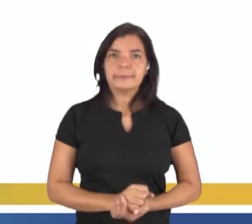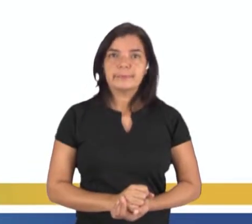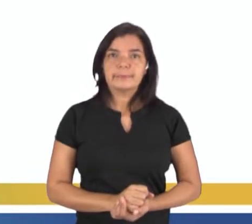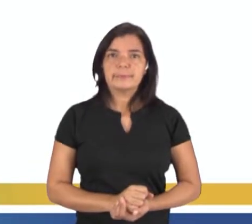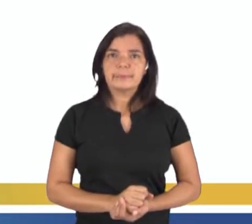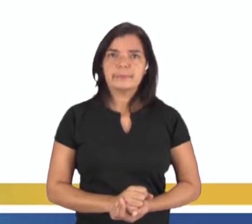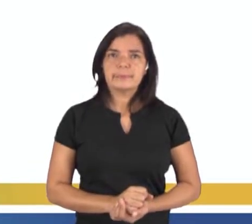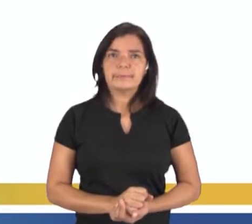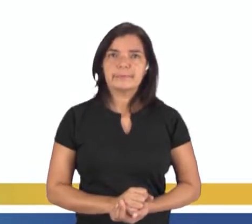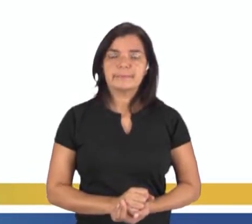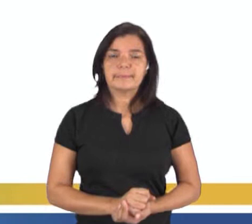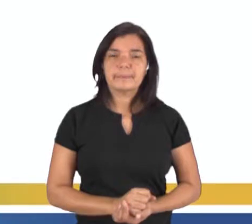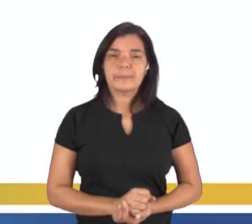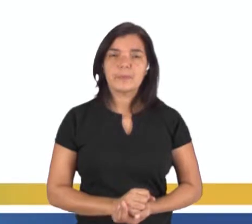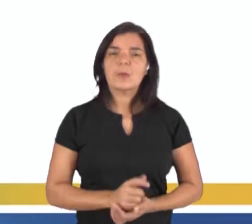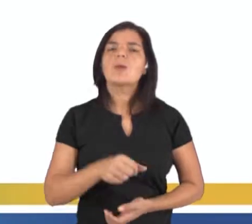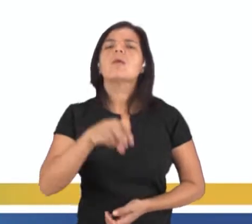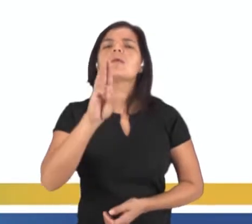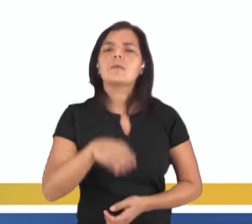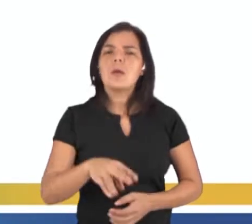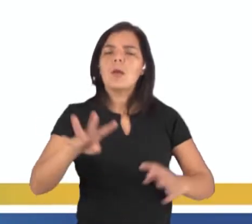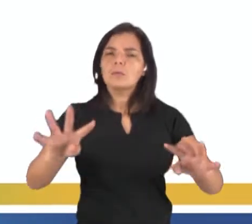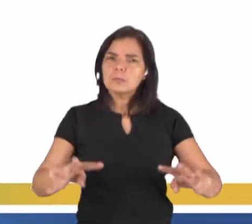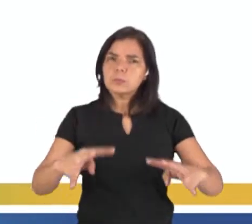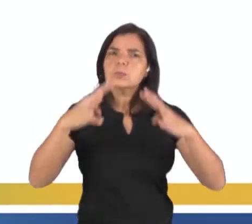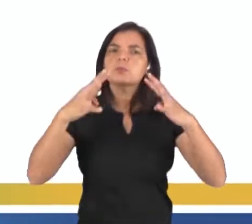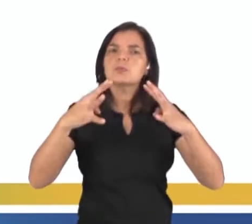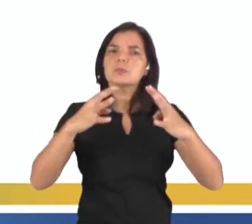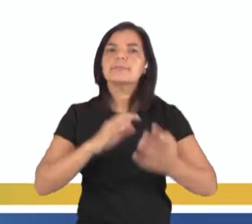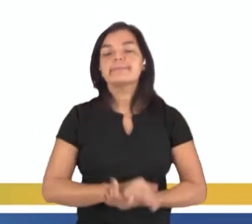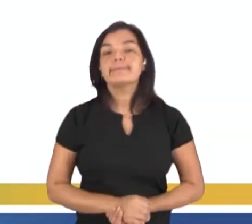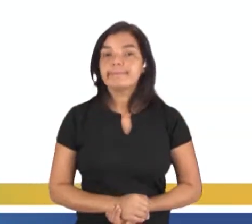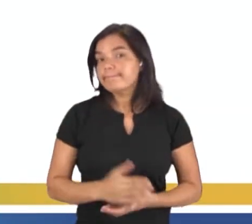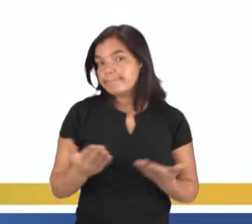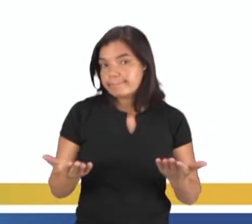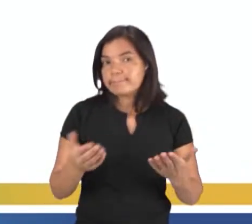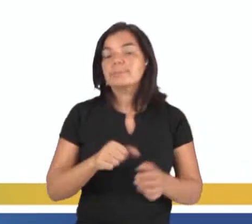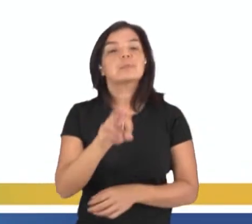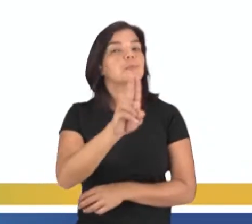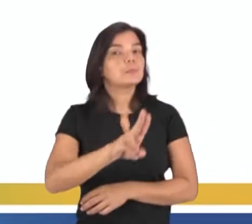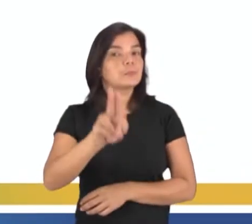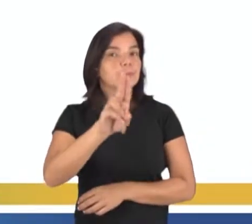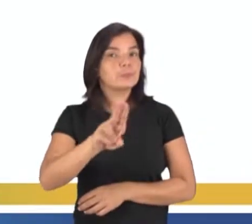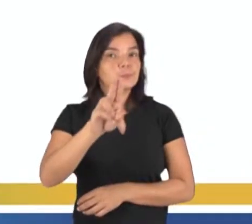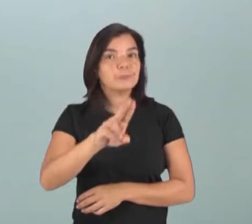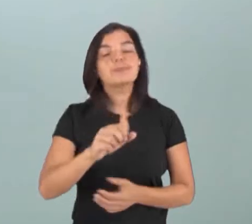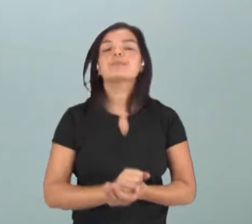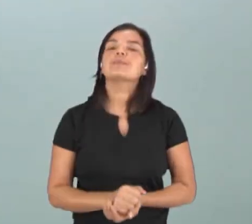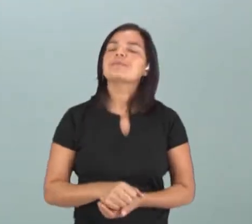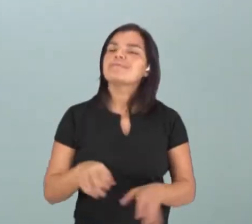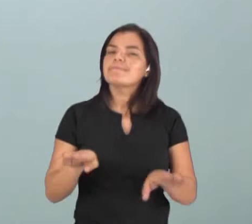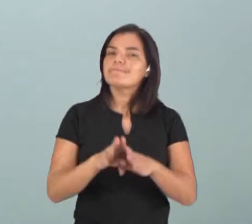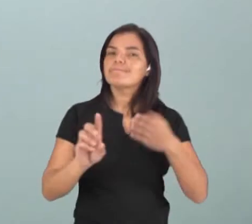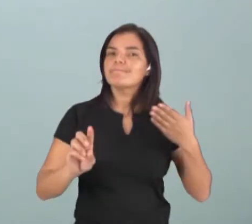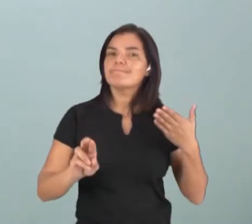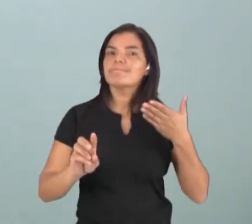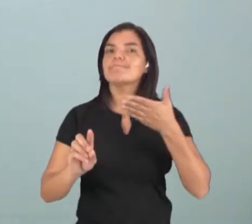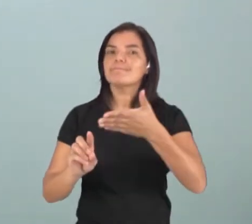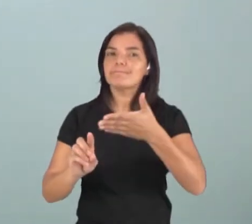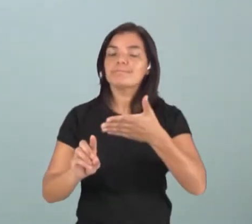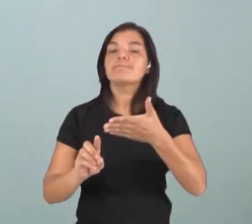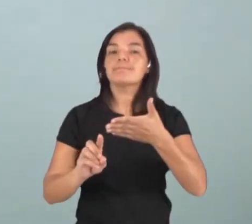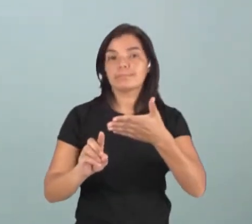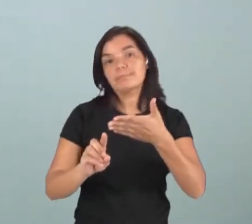was paying attention? Quem estava prestando atenção? Então, quando a gente usa essas double age questions, a gente está